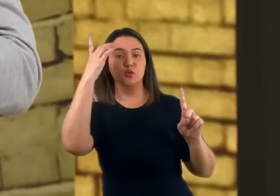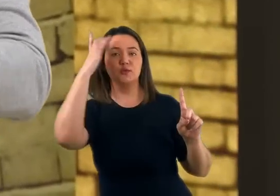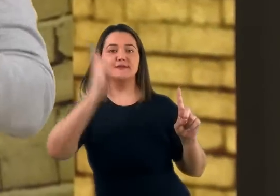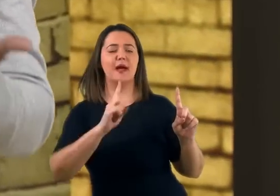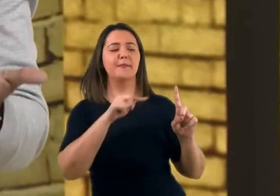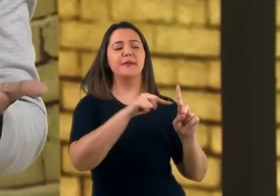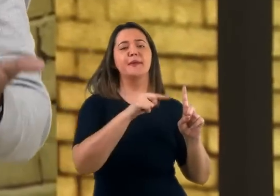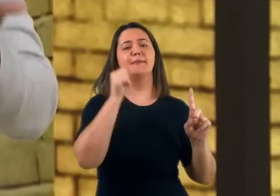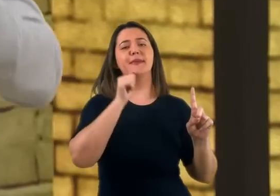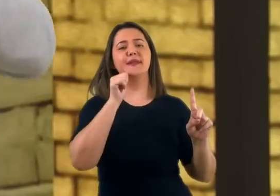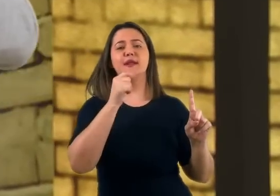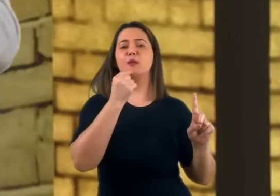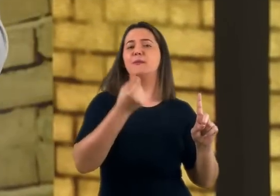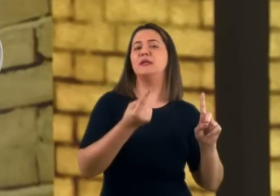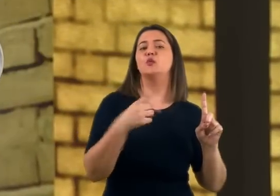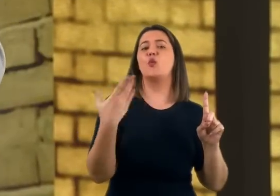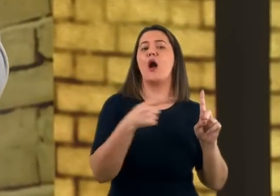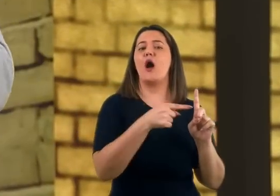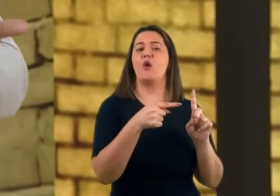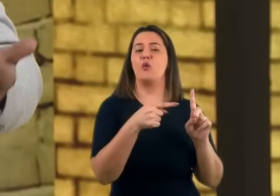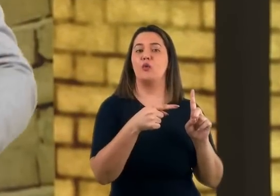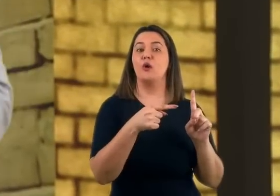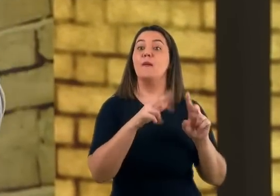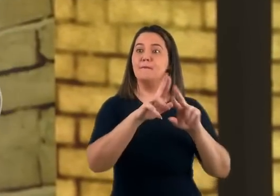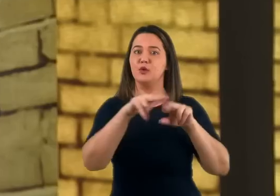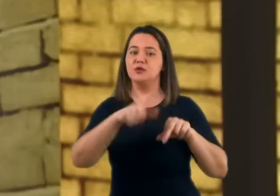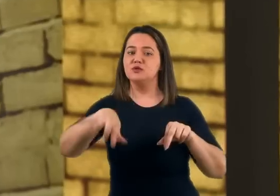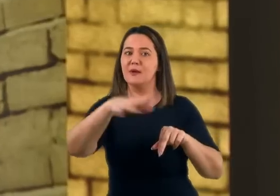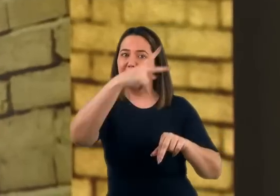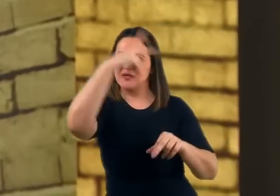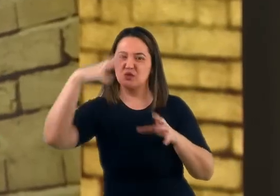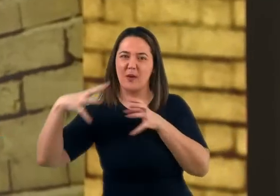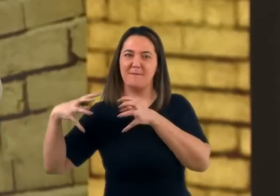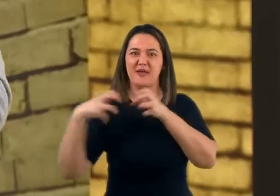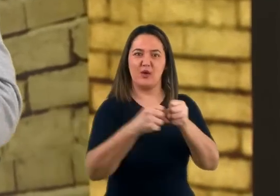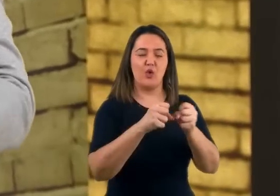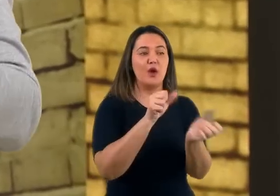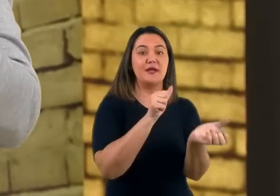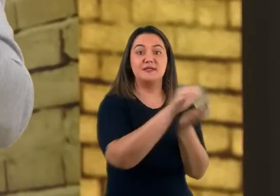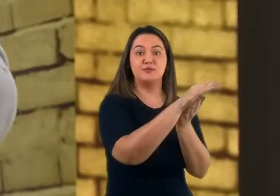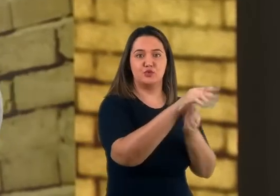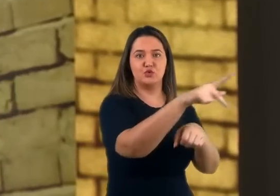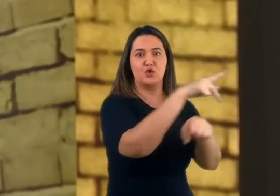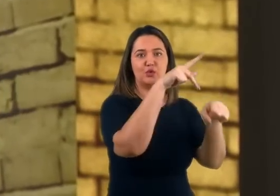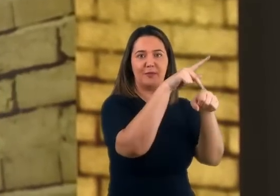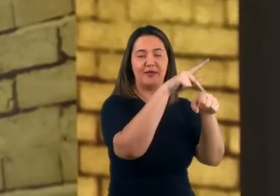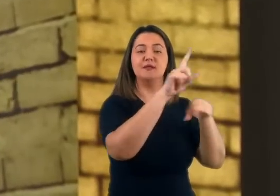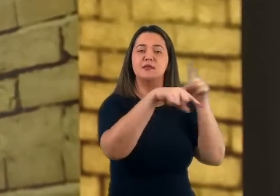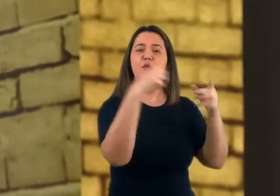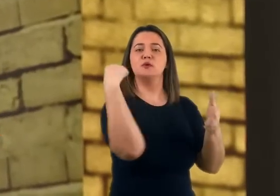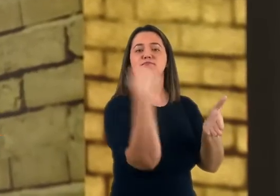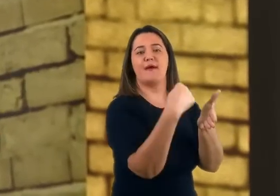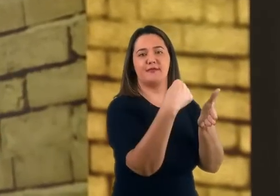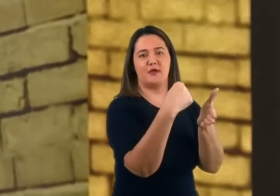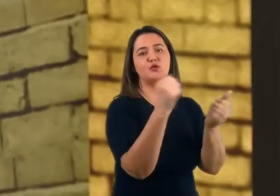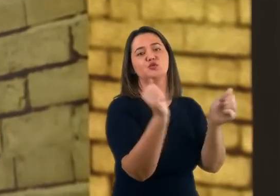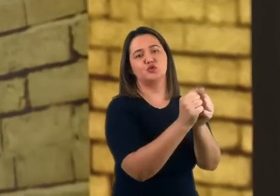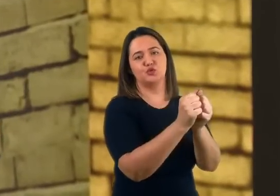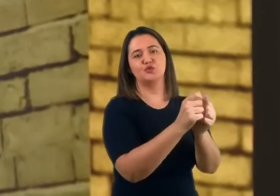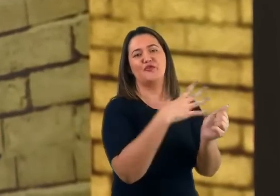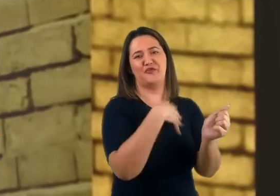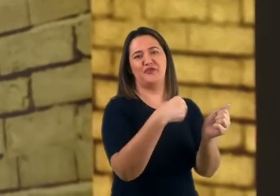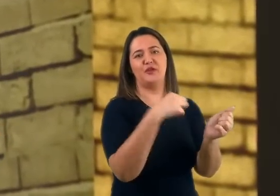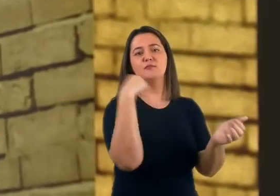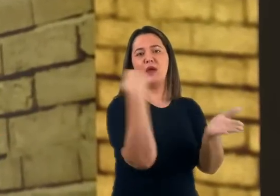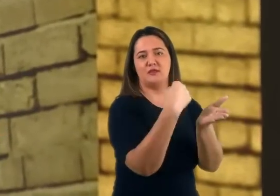se seria um menino ou uma menina, e ela acabou sendo exilada e depois morta, juntamente com seu filho, por